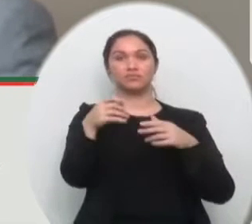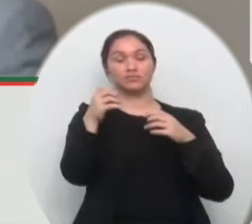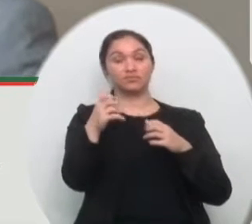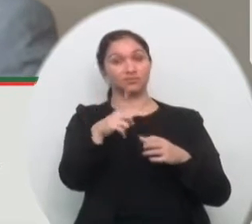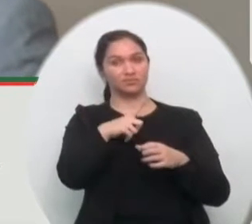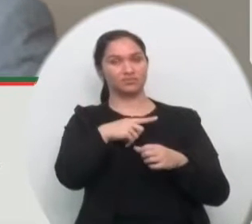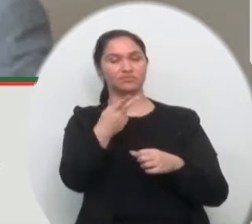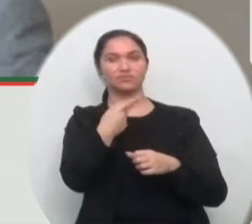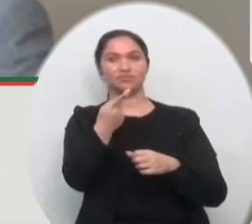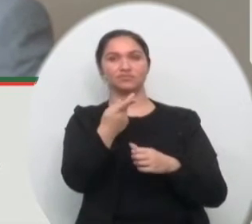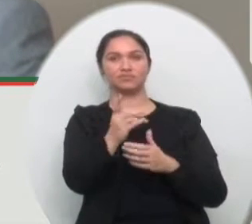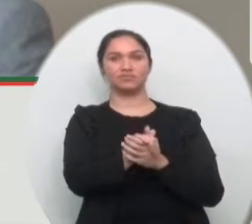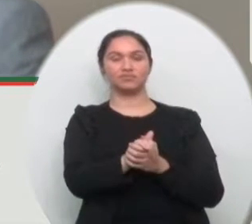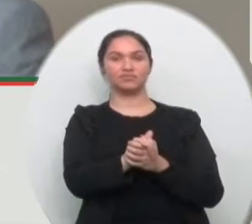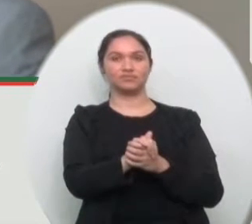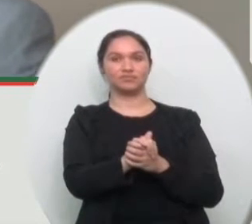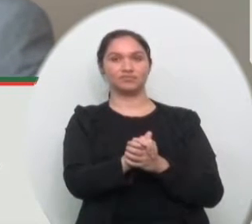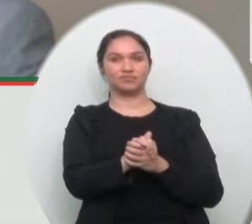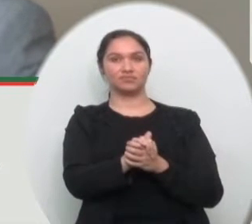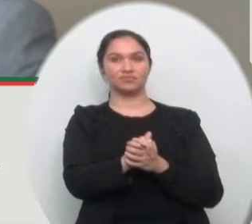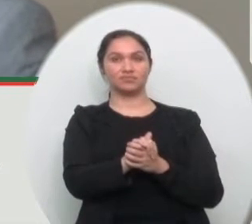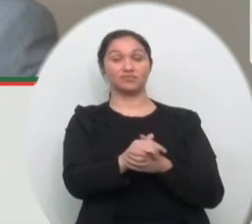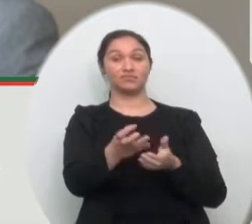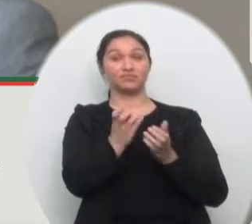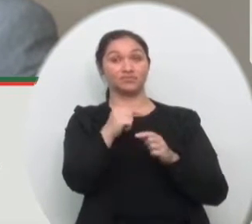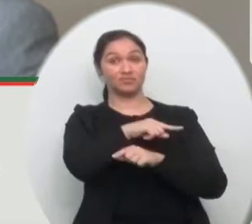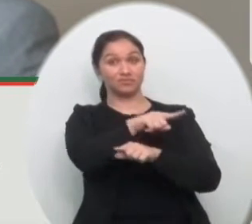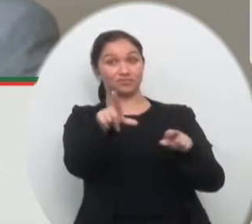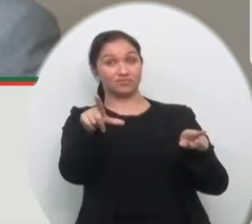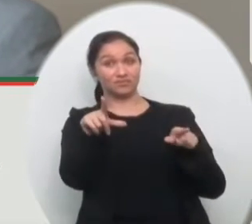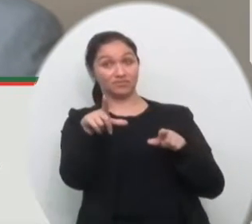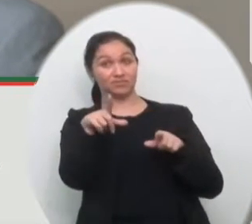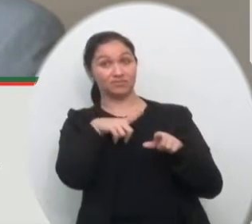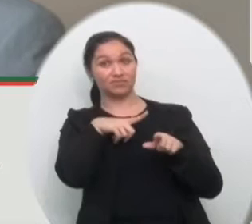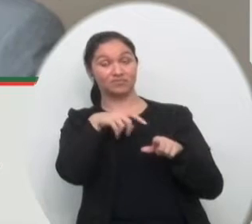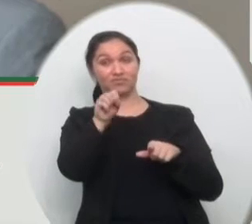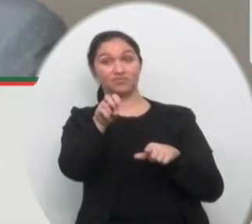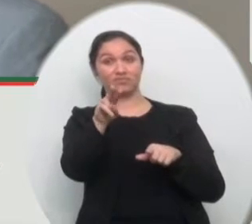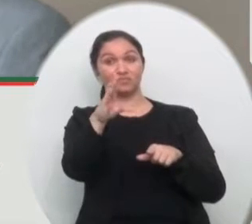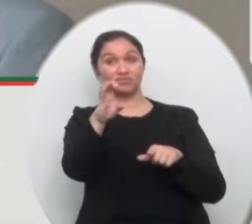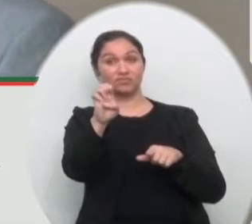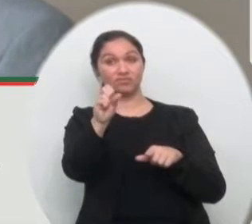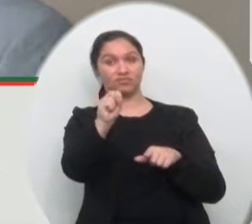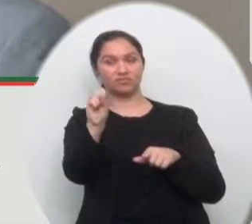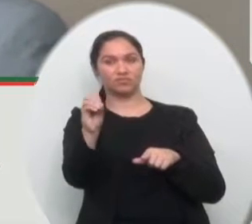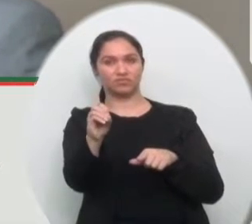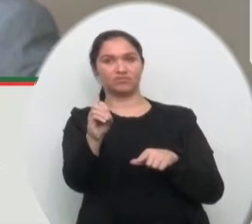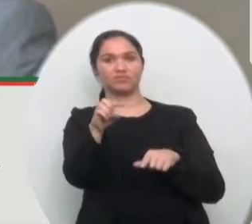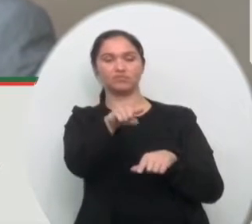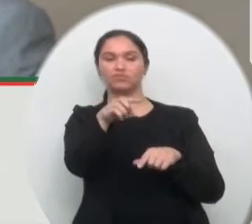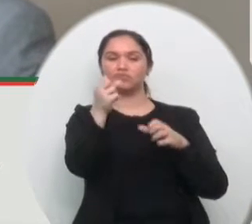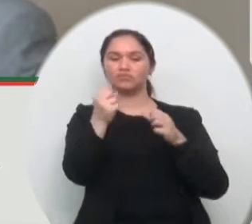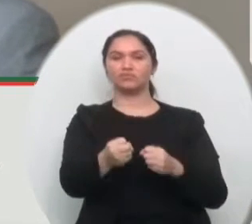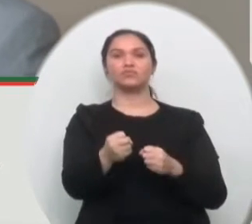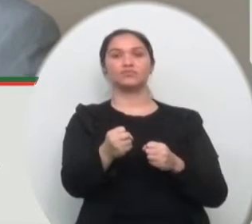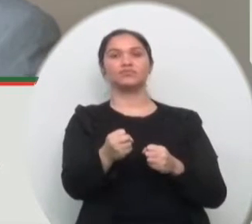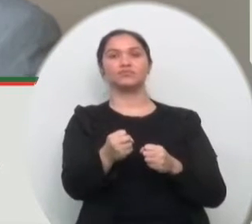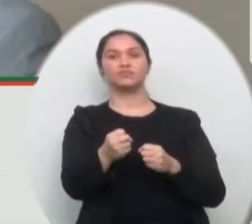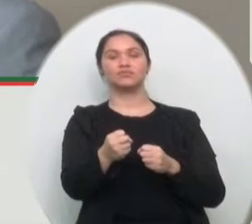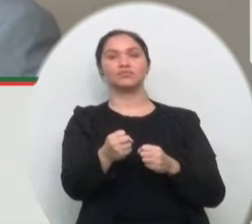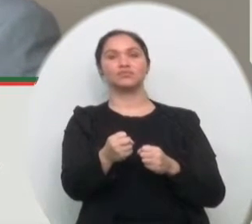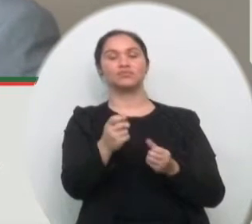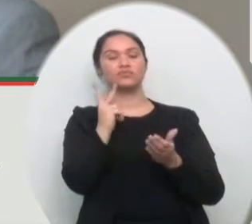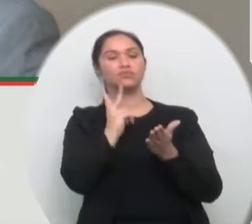alguma, desejar sucesso e dizer o quanto você traz alegria para nós e que continue fazendo esse